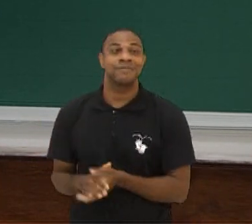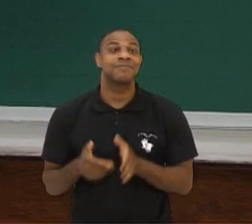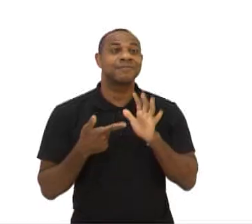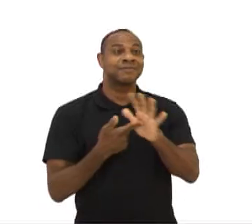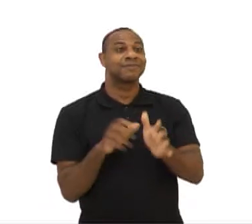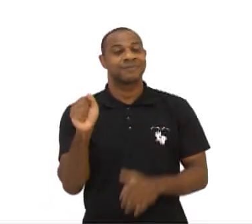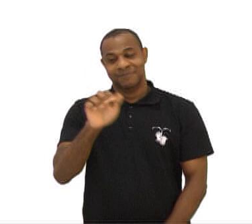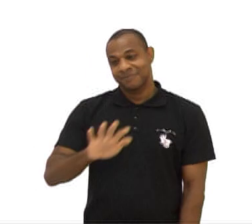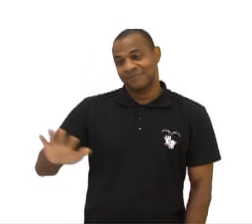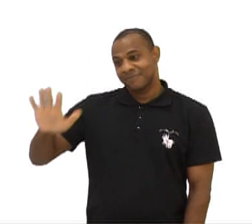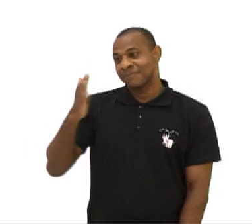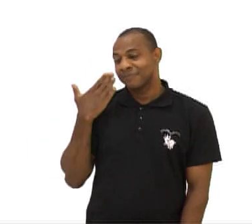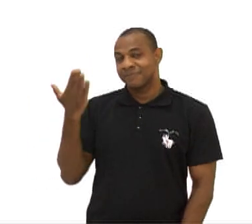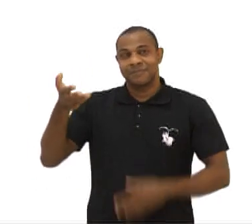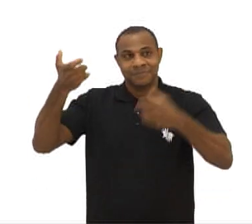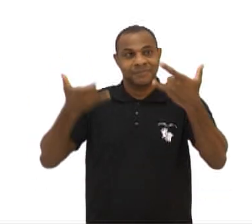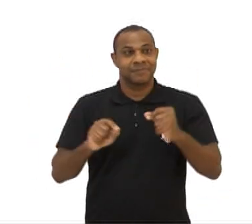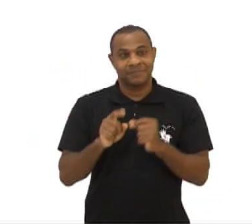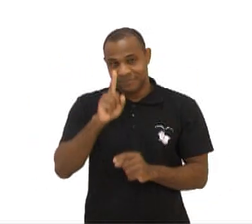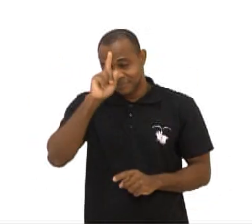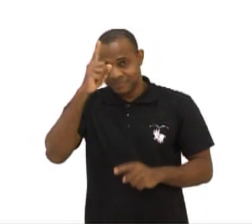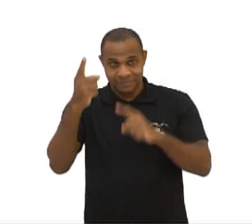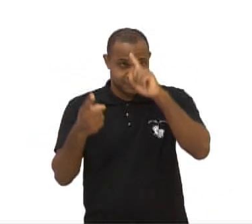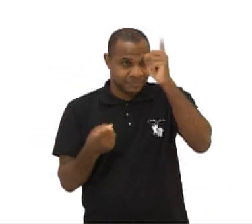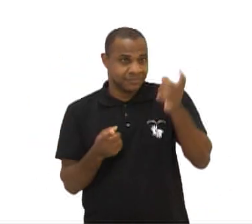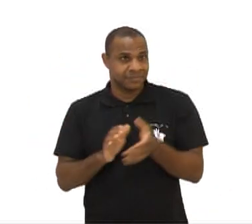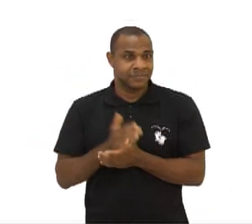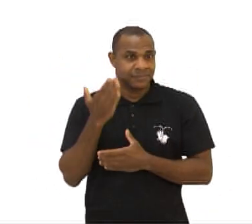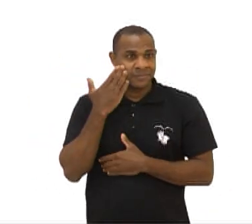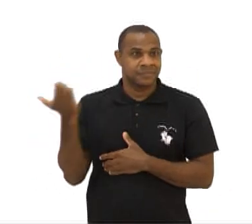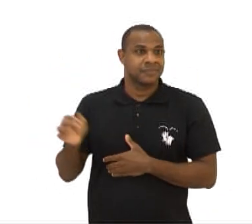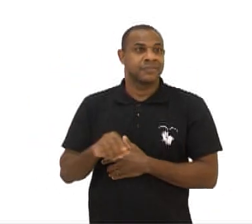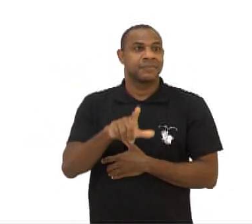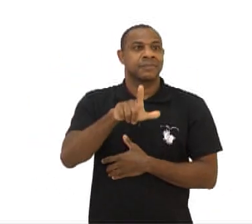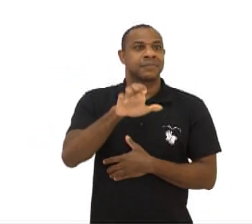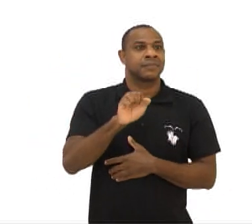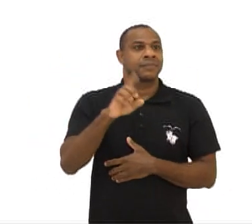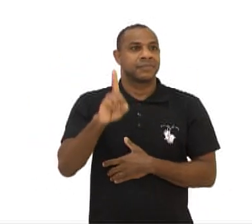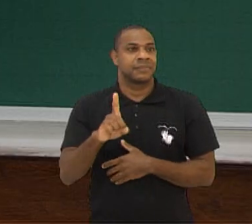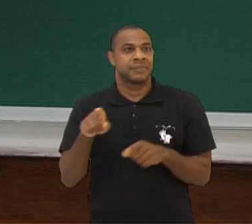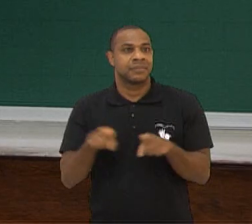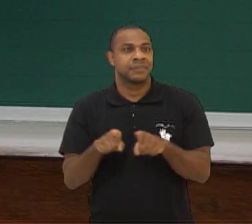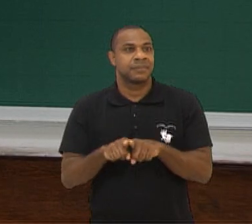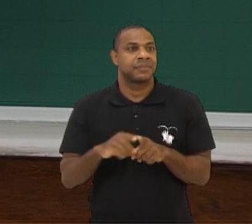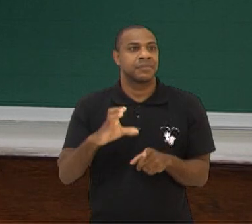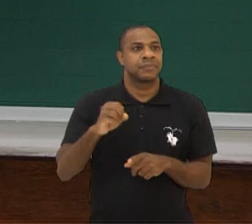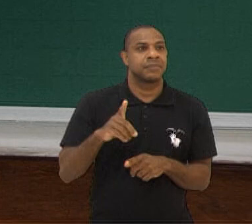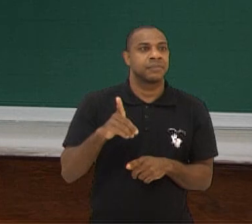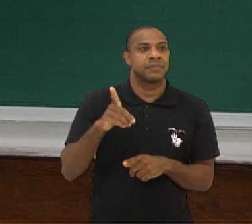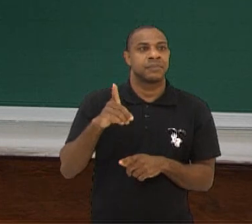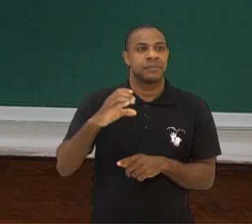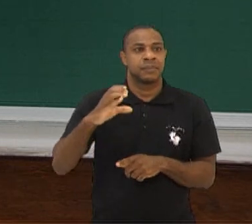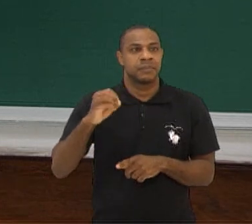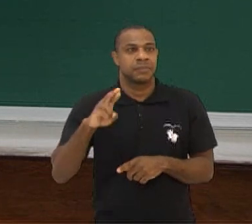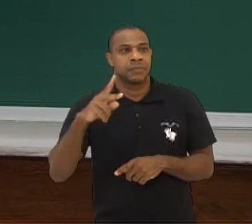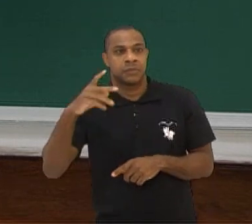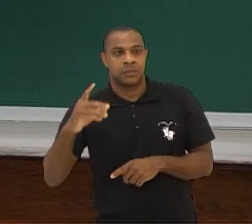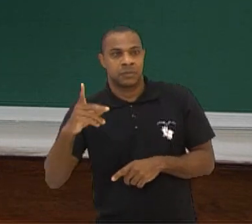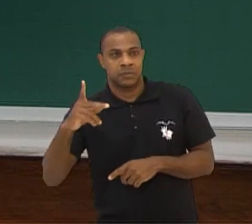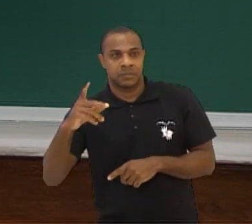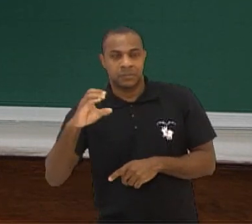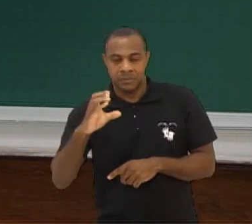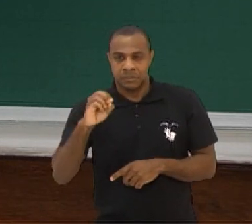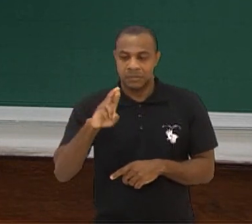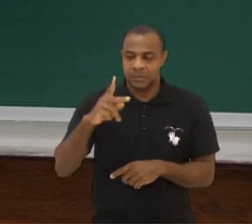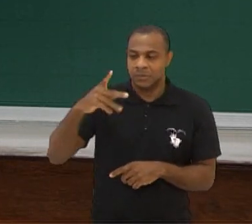para a gente também trabalhar um pouquinho mais essa ideia da lead e do corpo do texto. Então eu quero que vocês memorizem o seguinte, pessoal. Uma notícia,